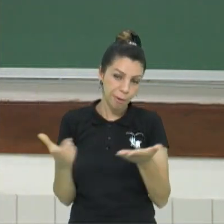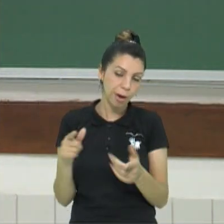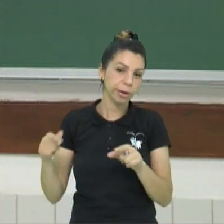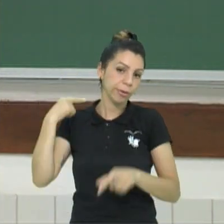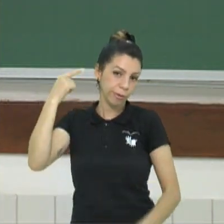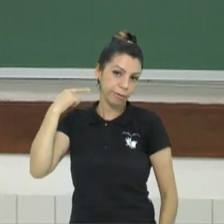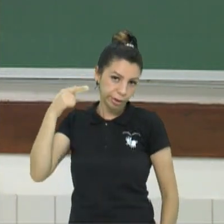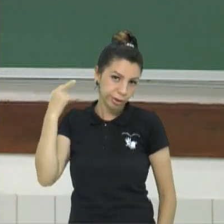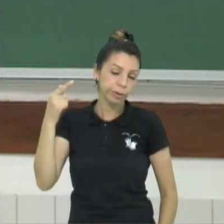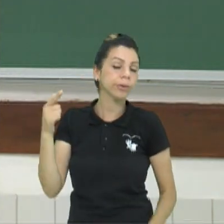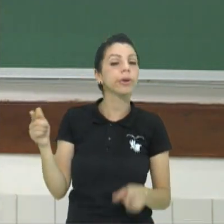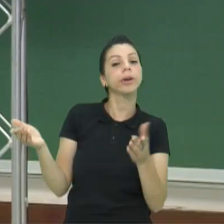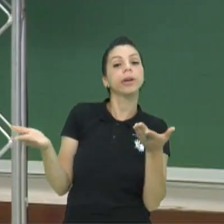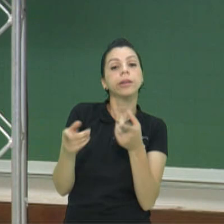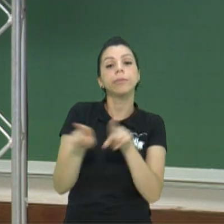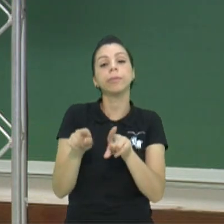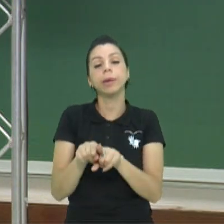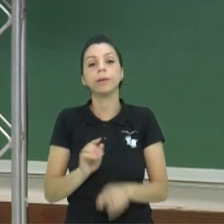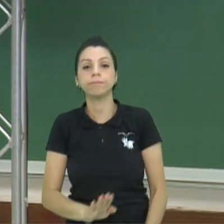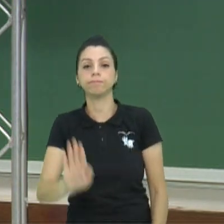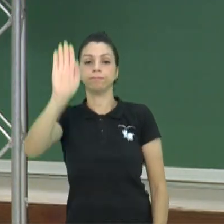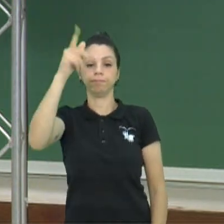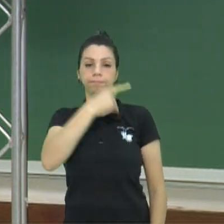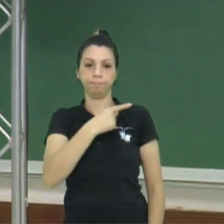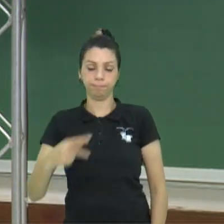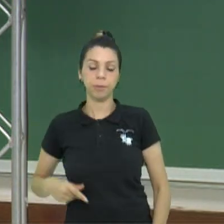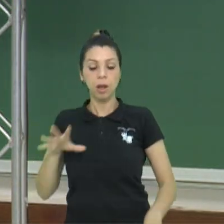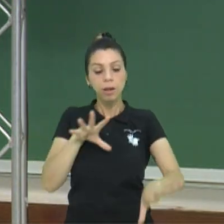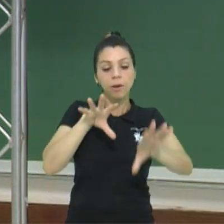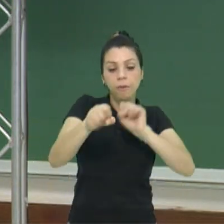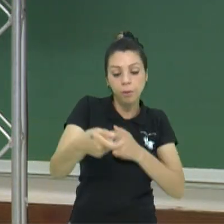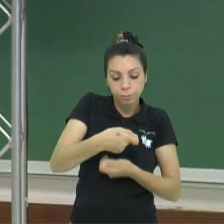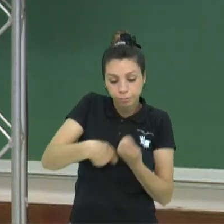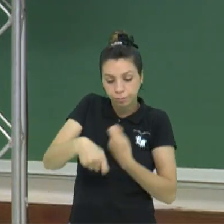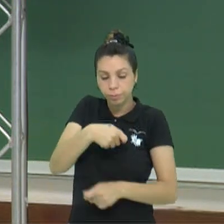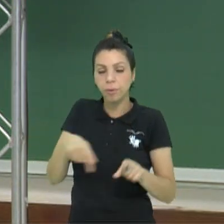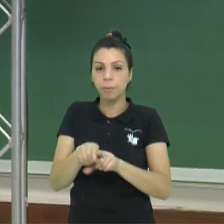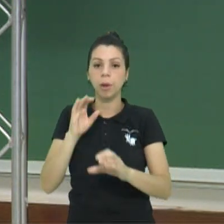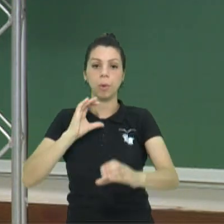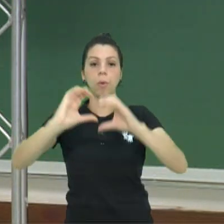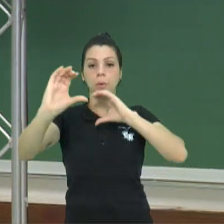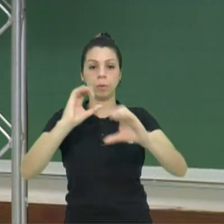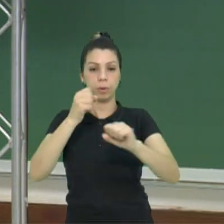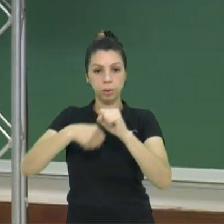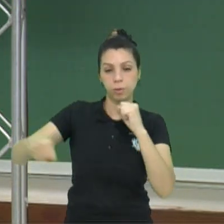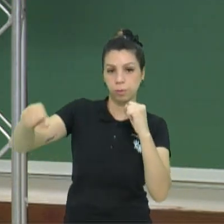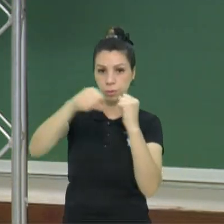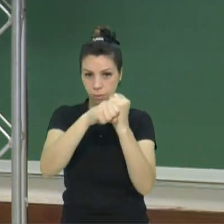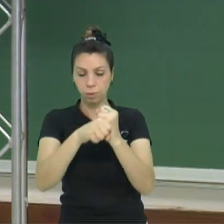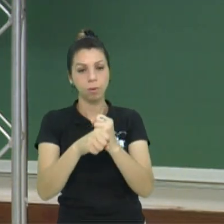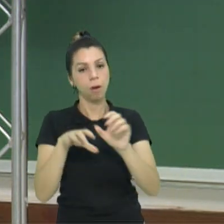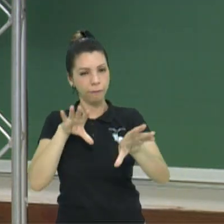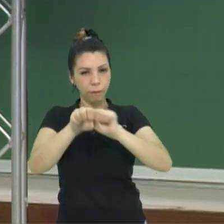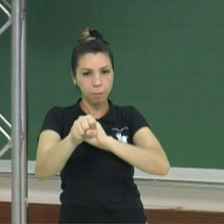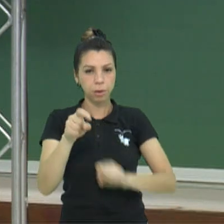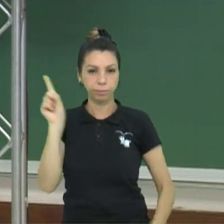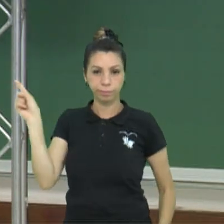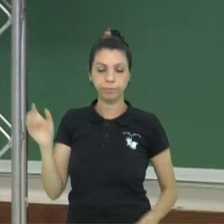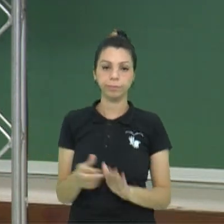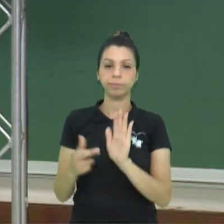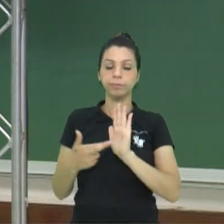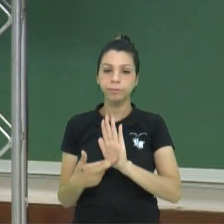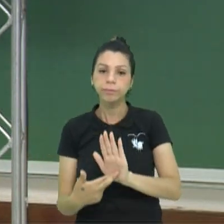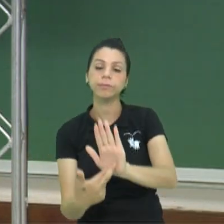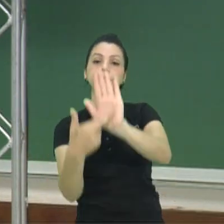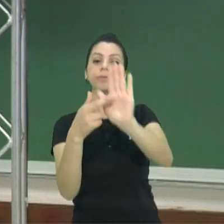presidente do Brasil. Ele era formado em economia e em comunicação social, as formações dele. E ele se apresentava